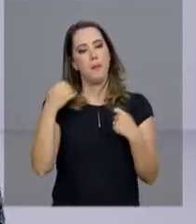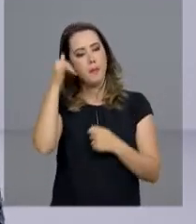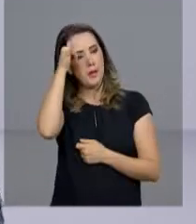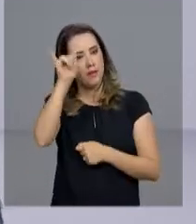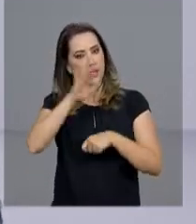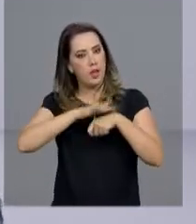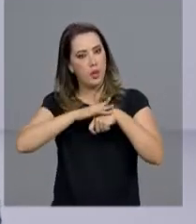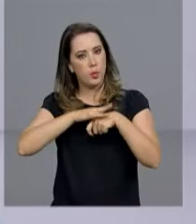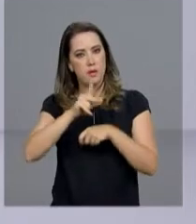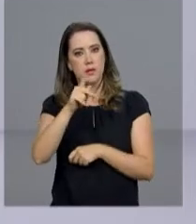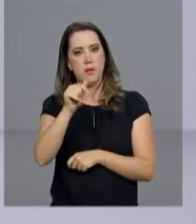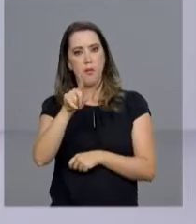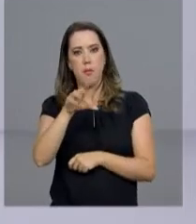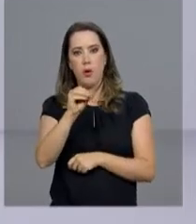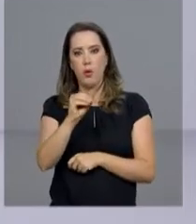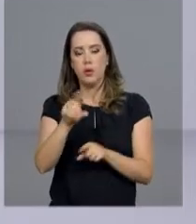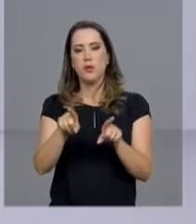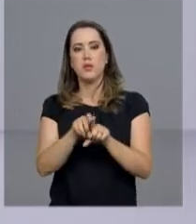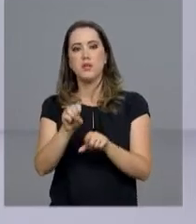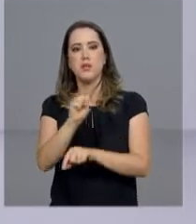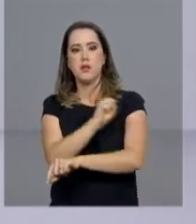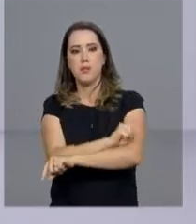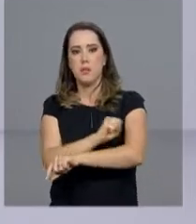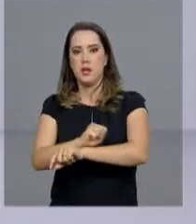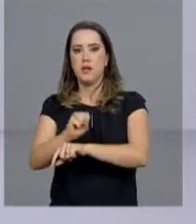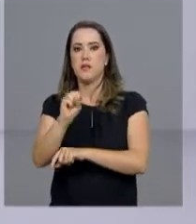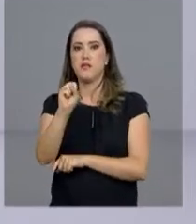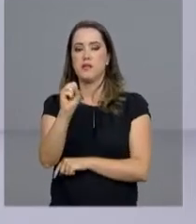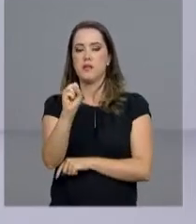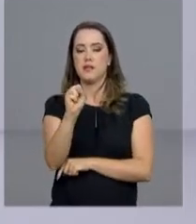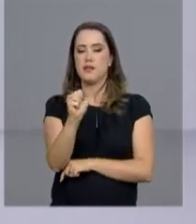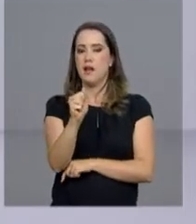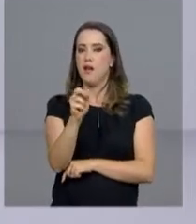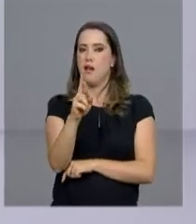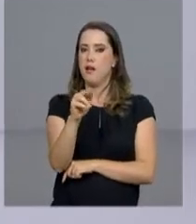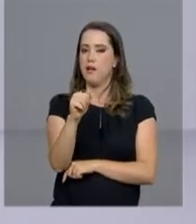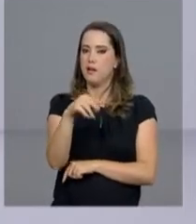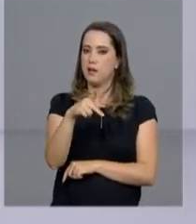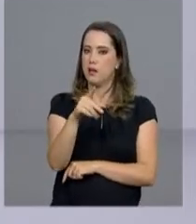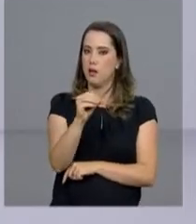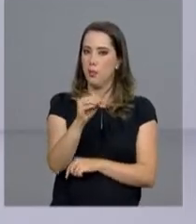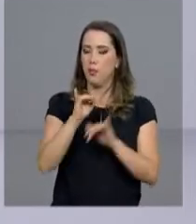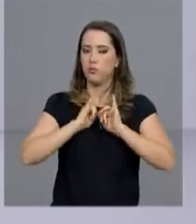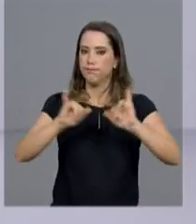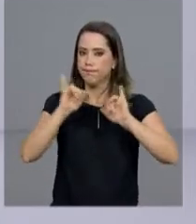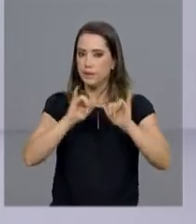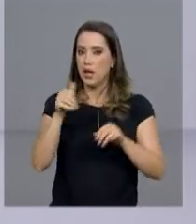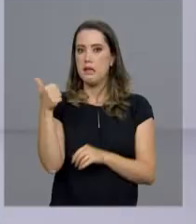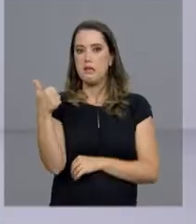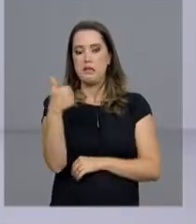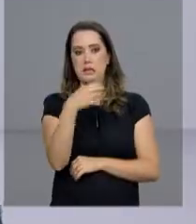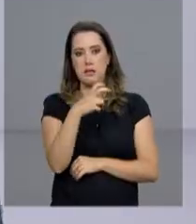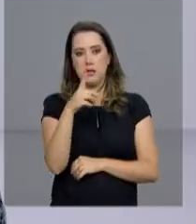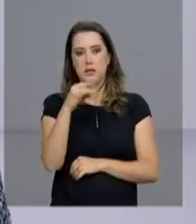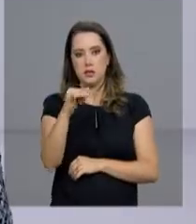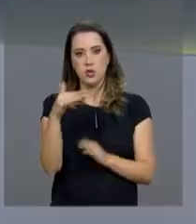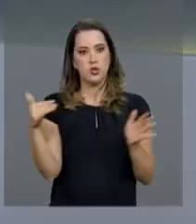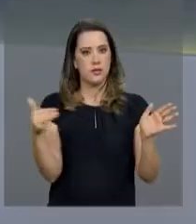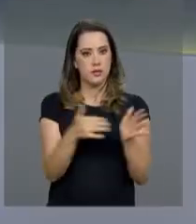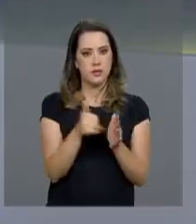pólio e sarampo terão mais 15 dias para oferecer as vacinas a campanha foi prorrogada até o dia 14 de setembro